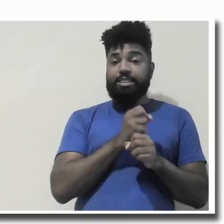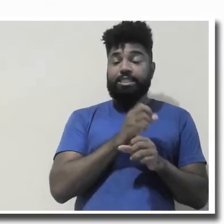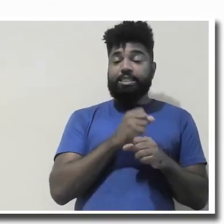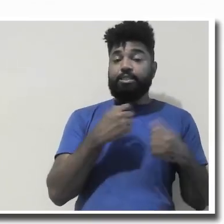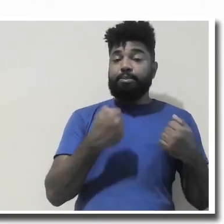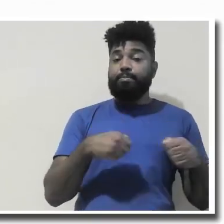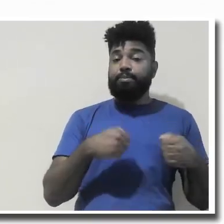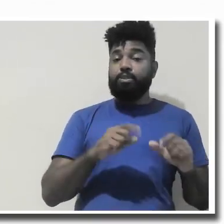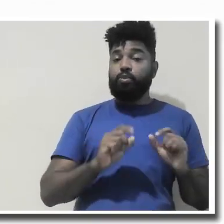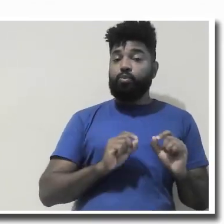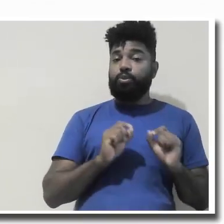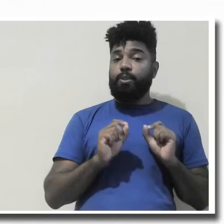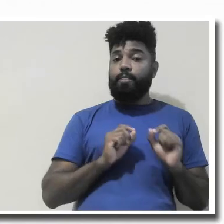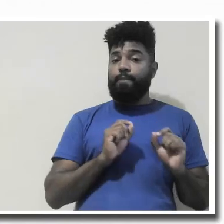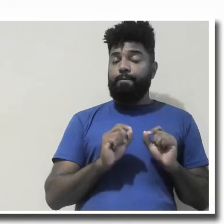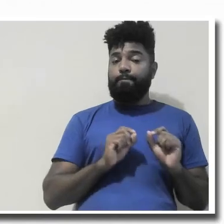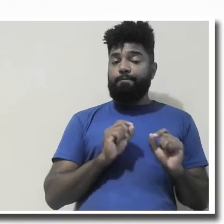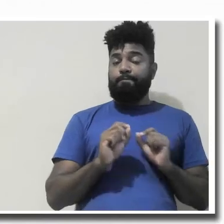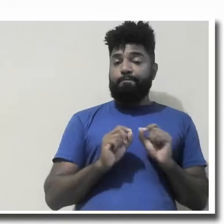depende